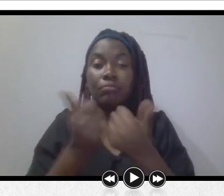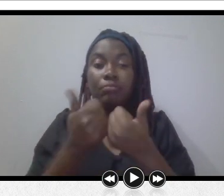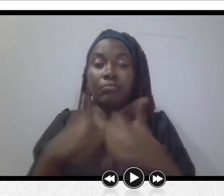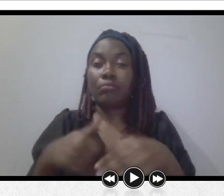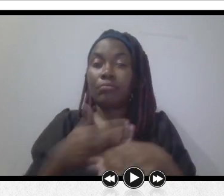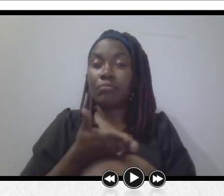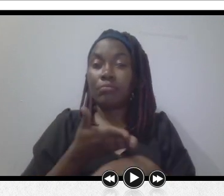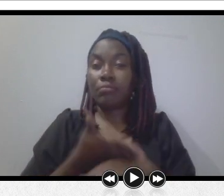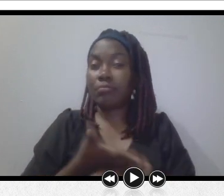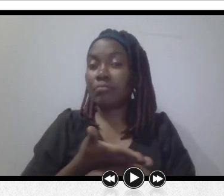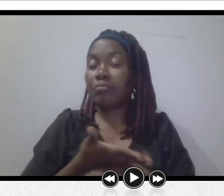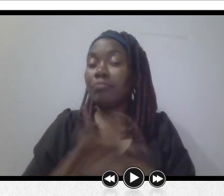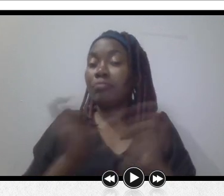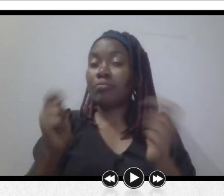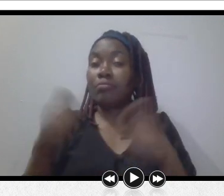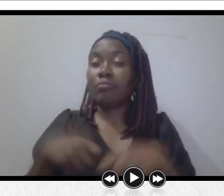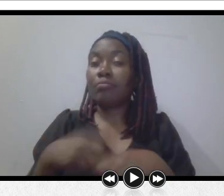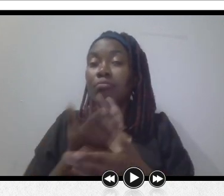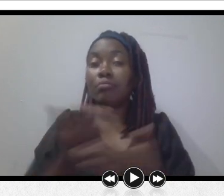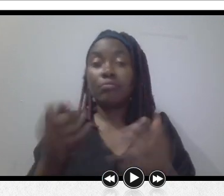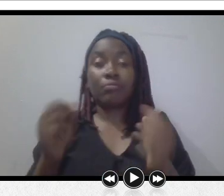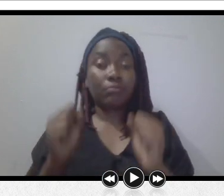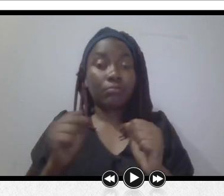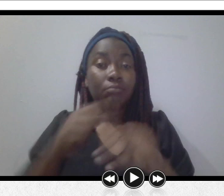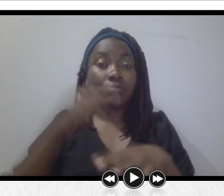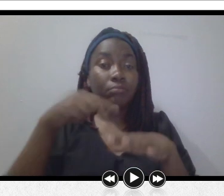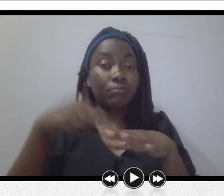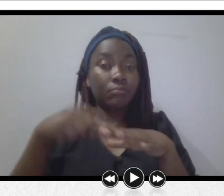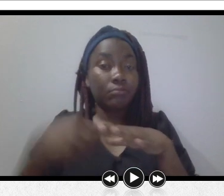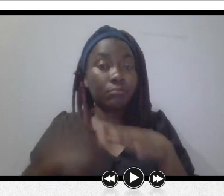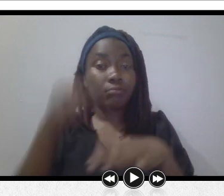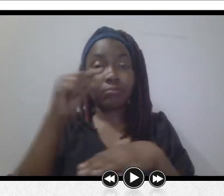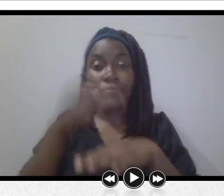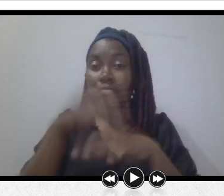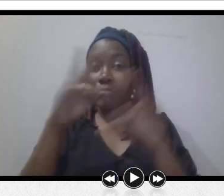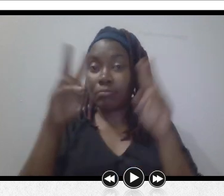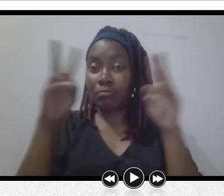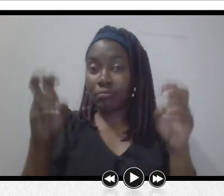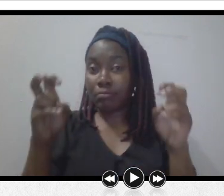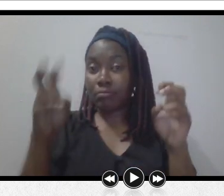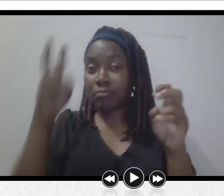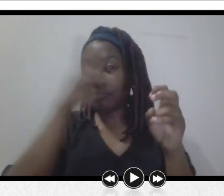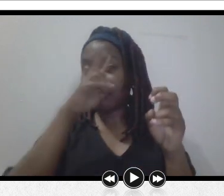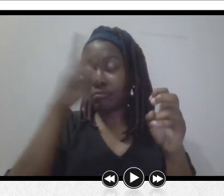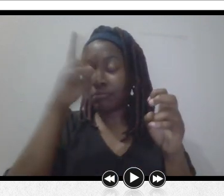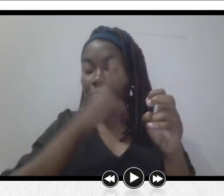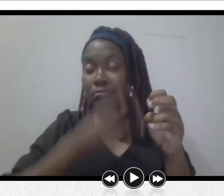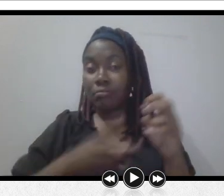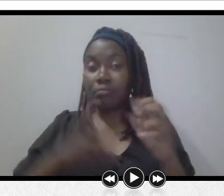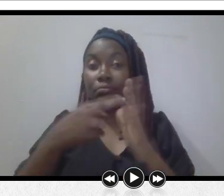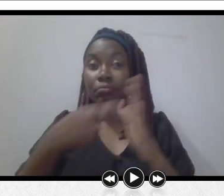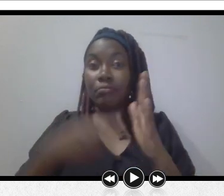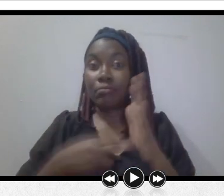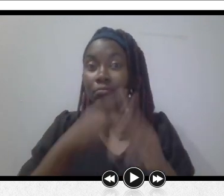se acessar, e é uma oportunidade para que vocês possam se aprofundar um pouco mais sobre o tema. Lembrando sempre que a regulação no